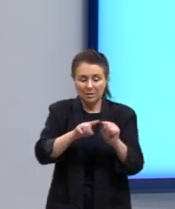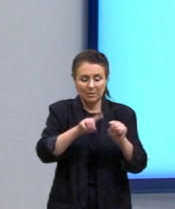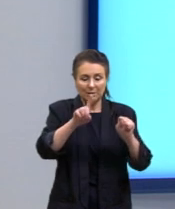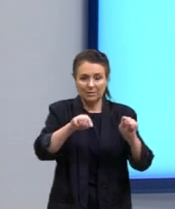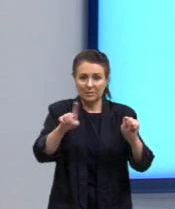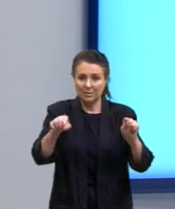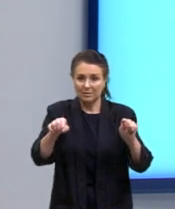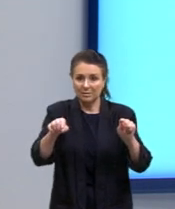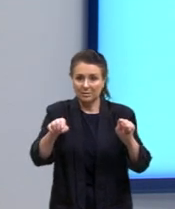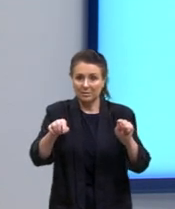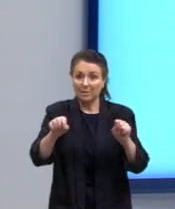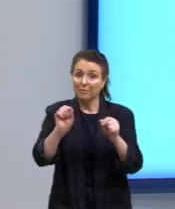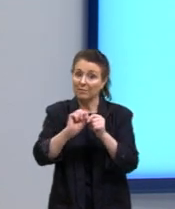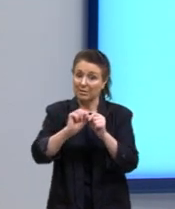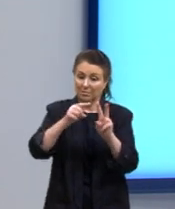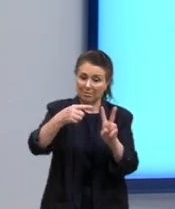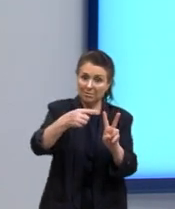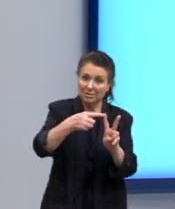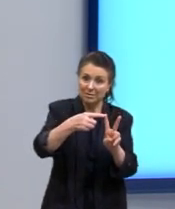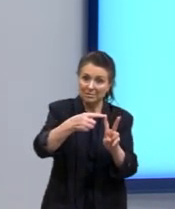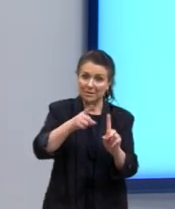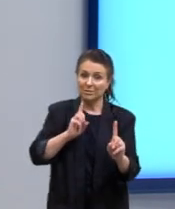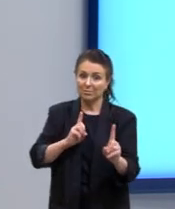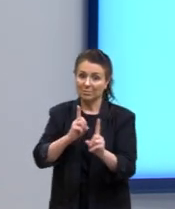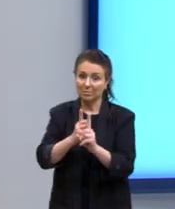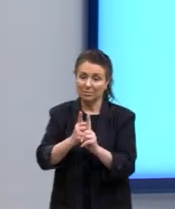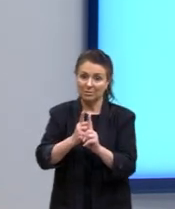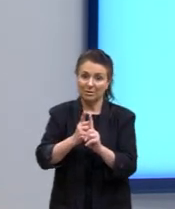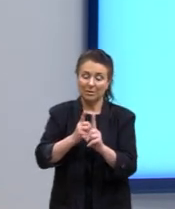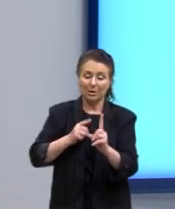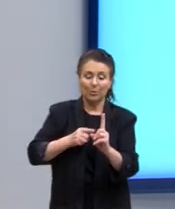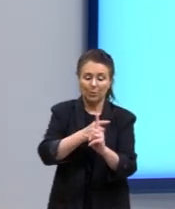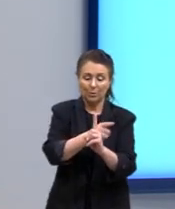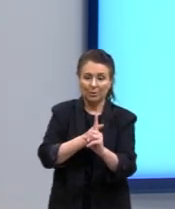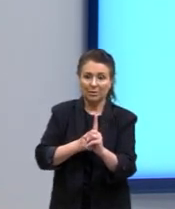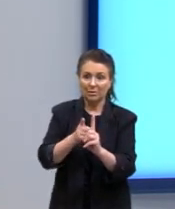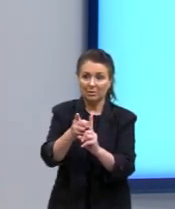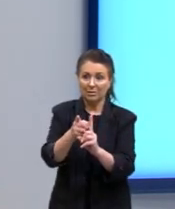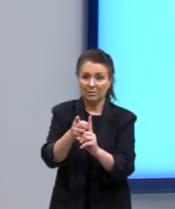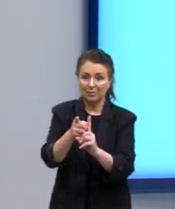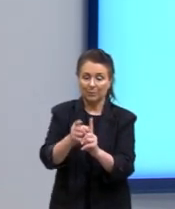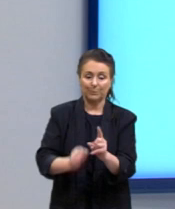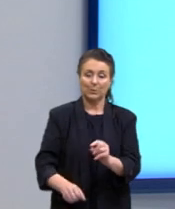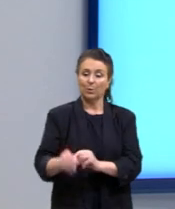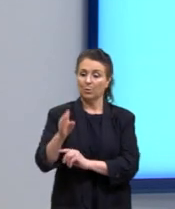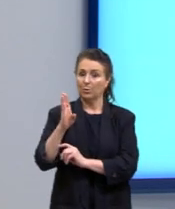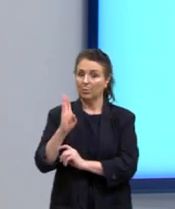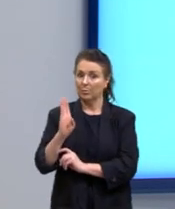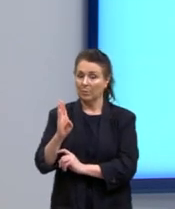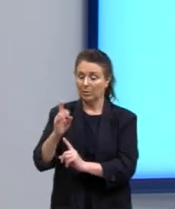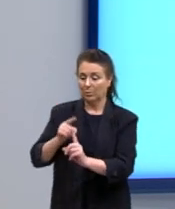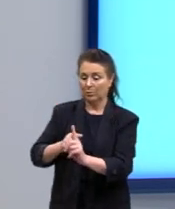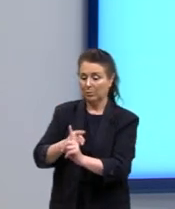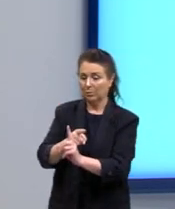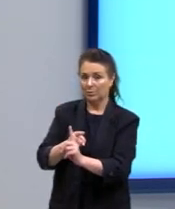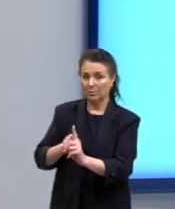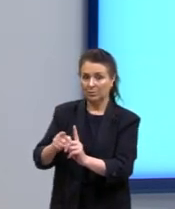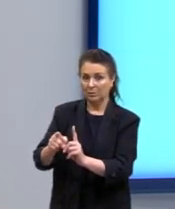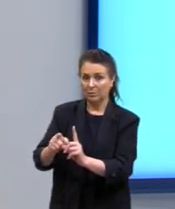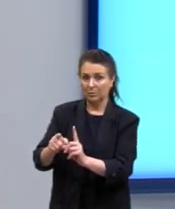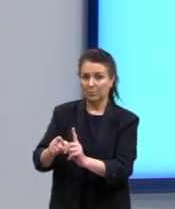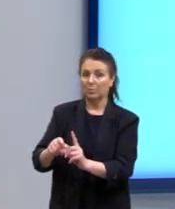tira a raiz para chegar no desvio E aí o que que nós teríamos a turma B O desvio foi de